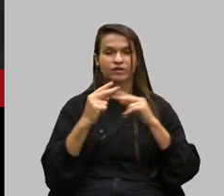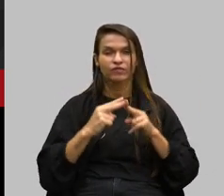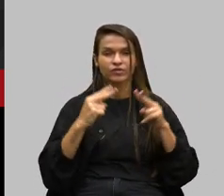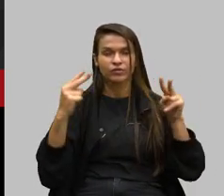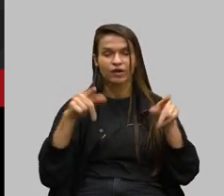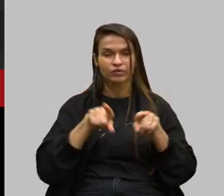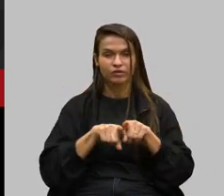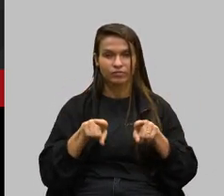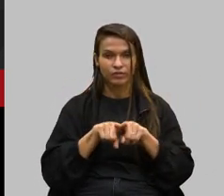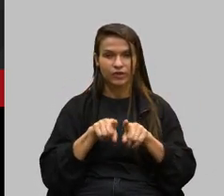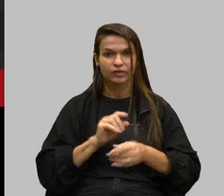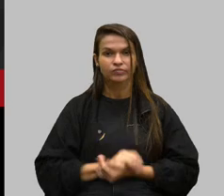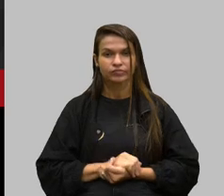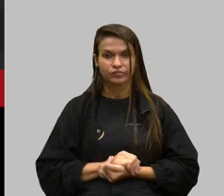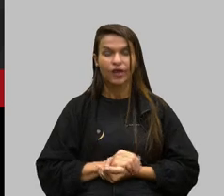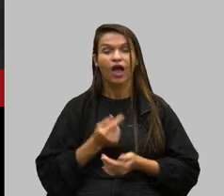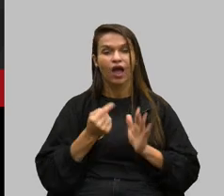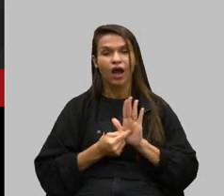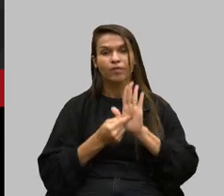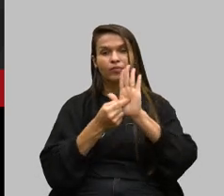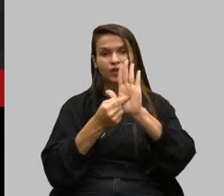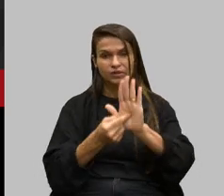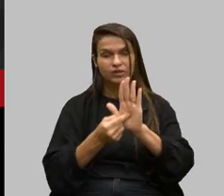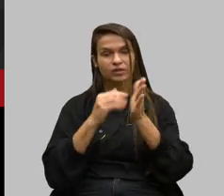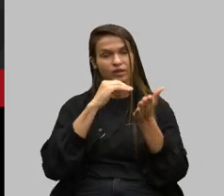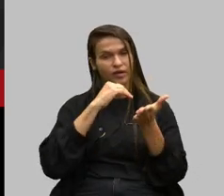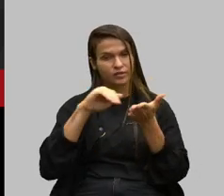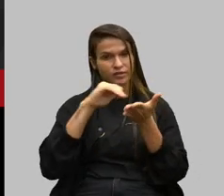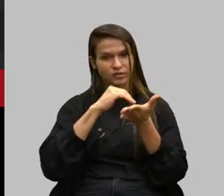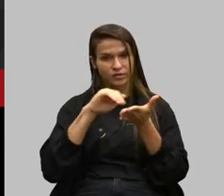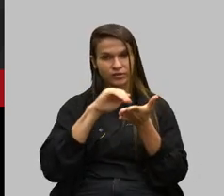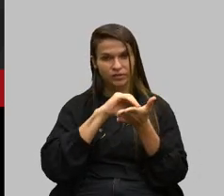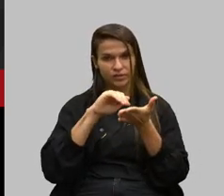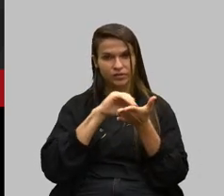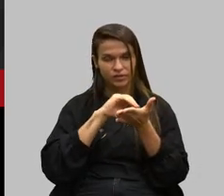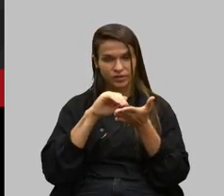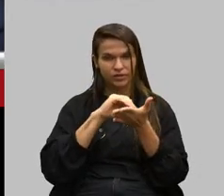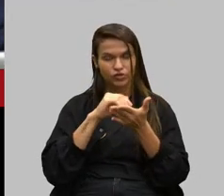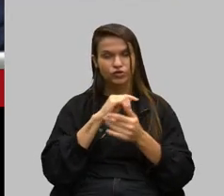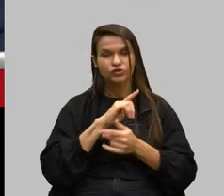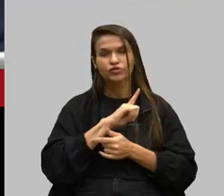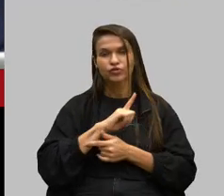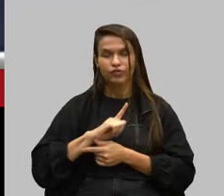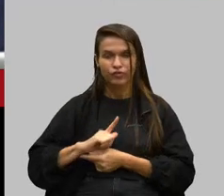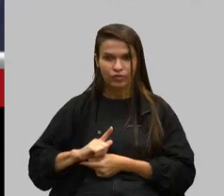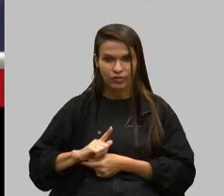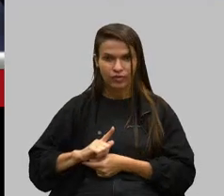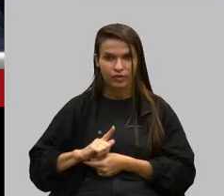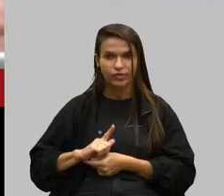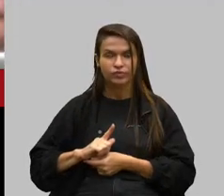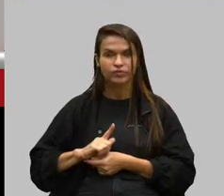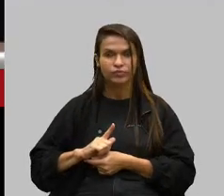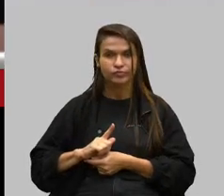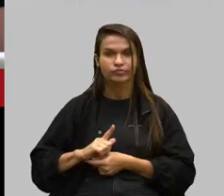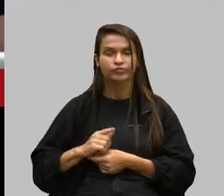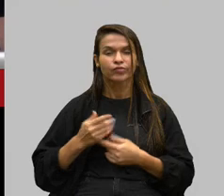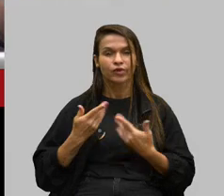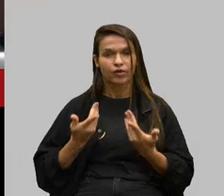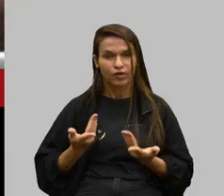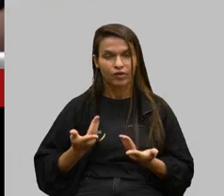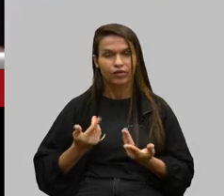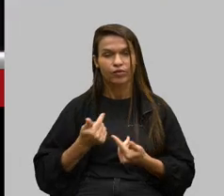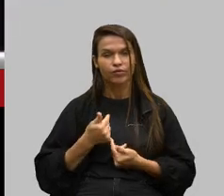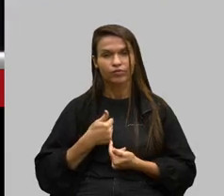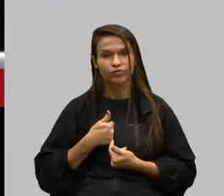também Então essa é a apresentação da secretaria de governo fica aqui ficarei aqui obviamente